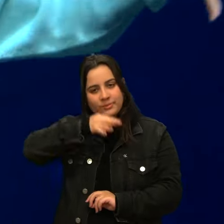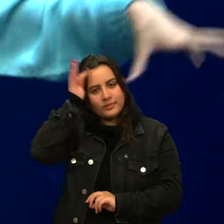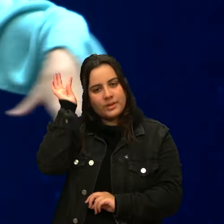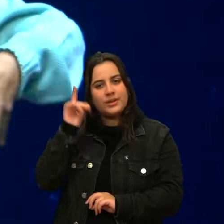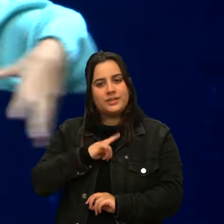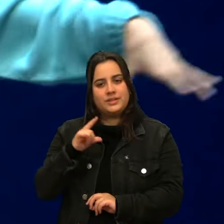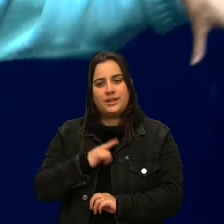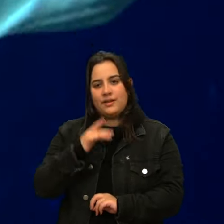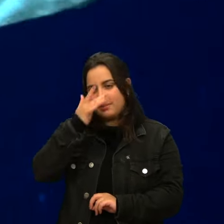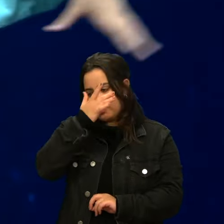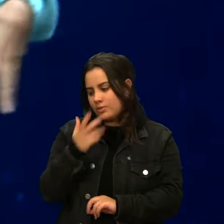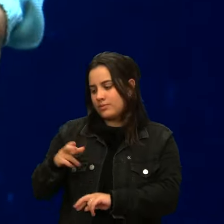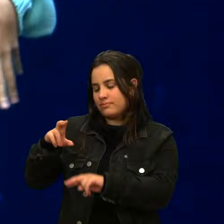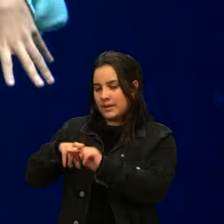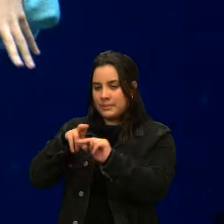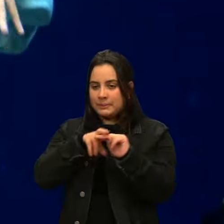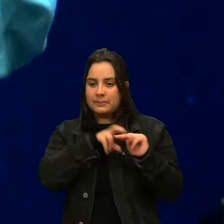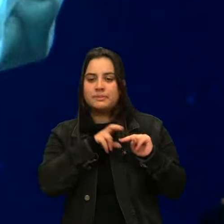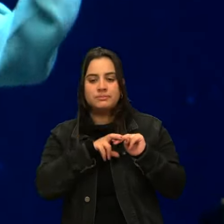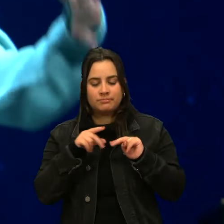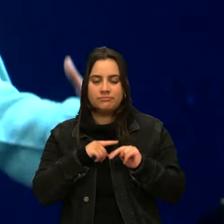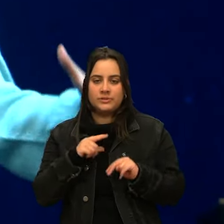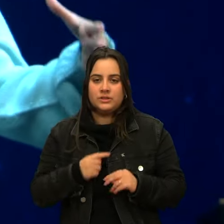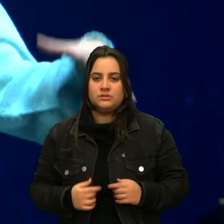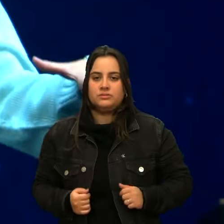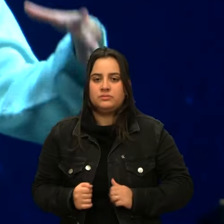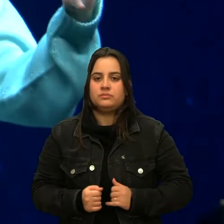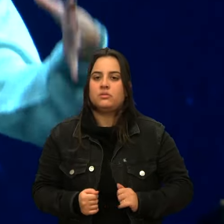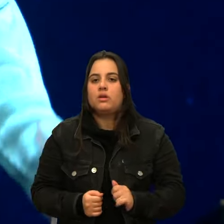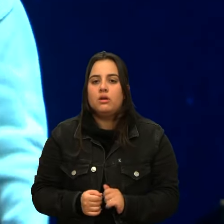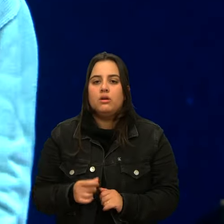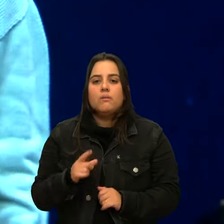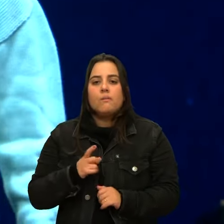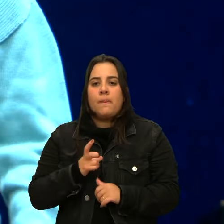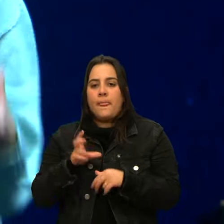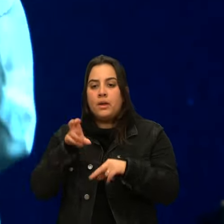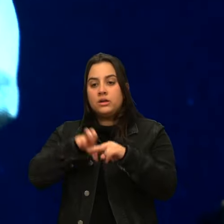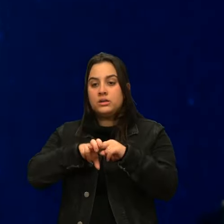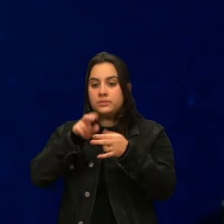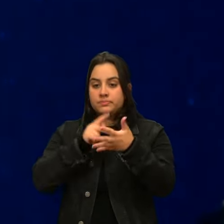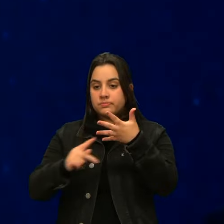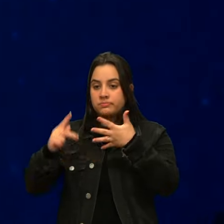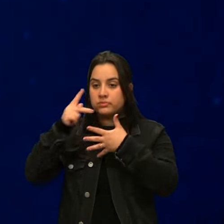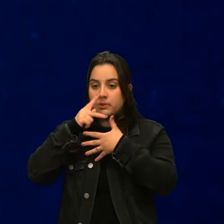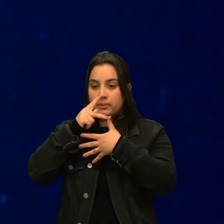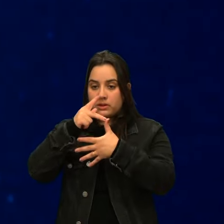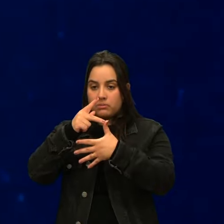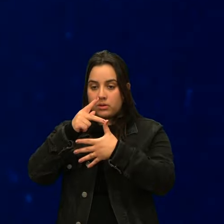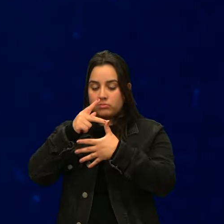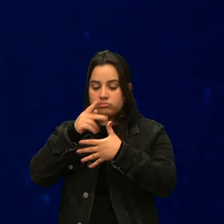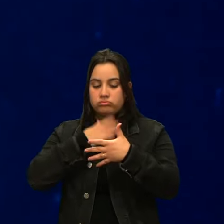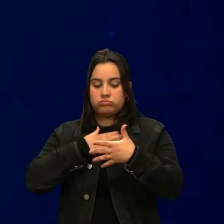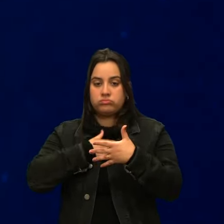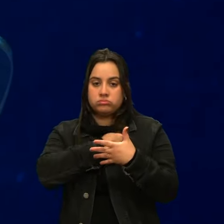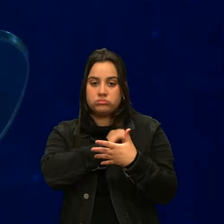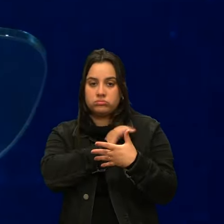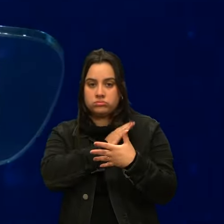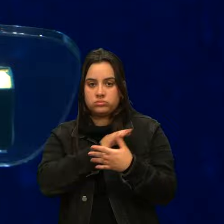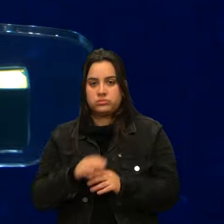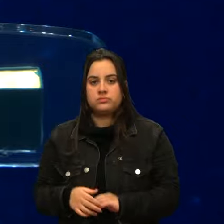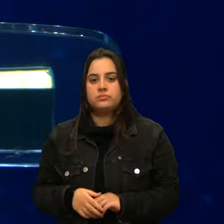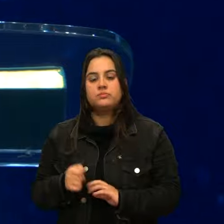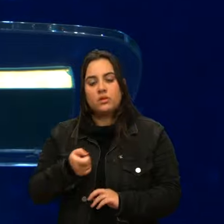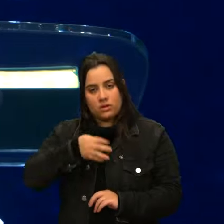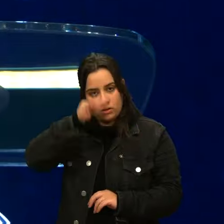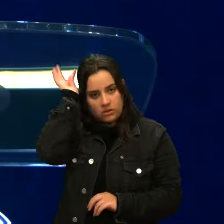sentar, né, nas cadeiras. E tinha a cadeira ali principal, a cadeira do nosso coração. E o Tarek